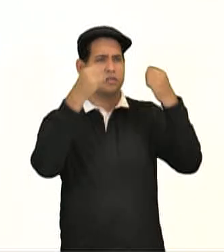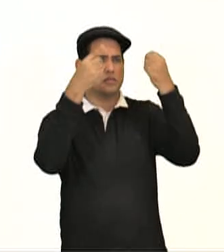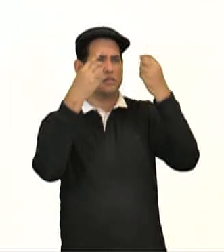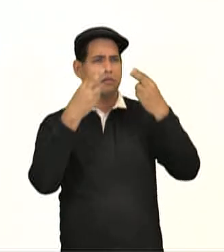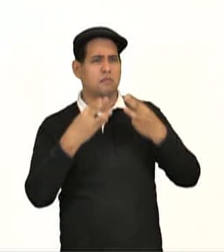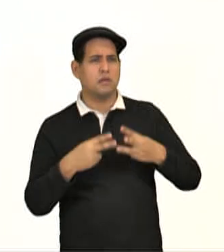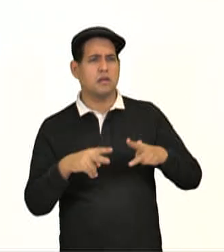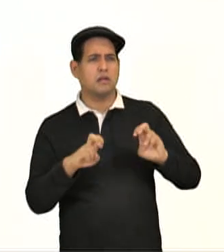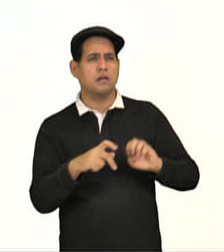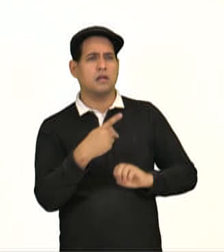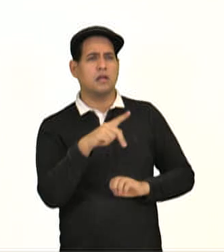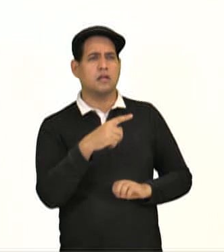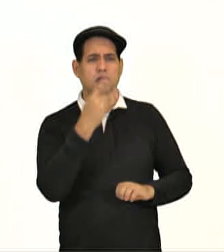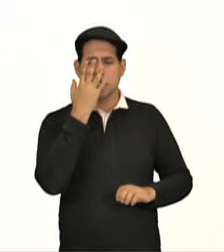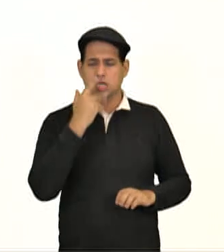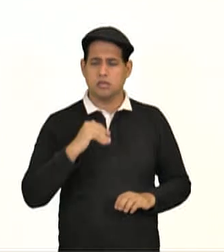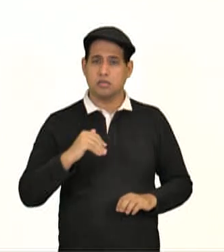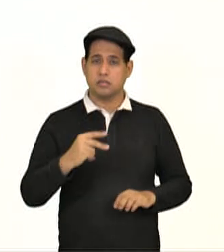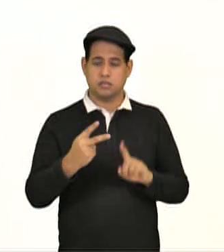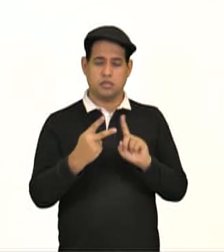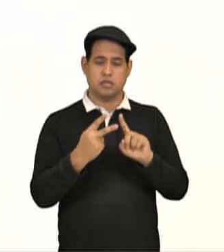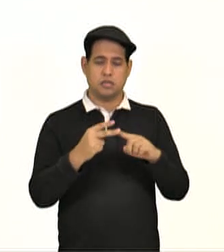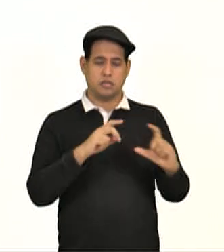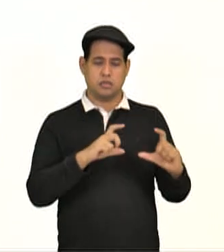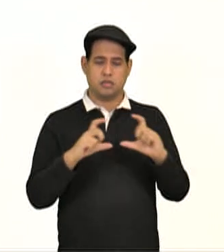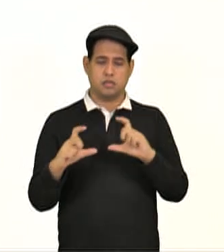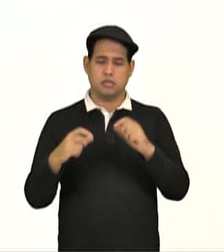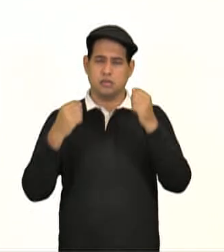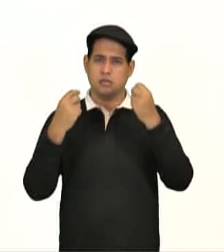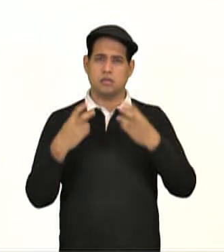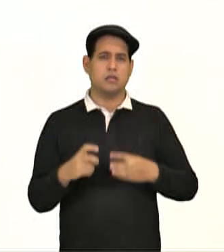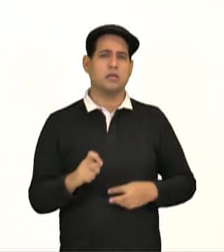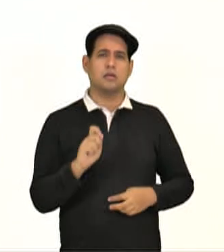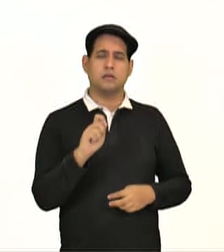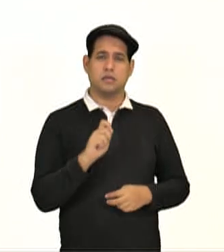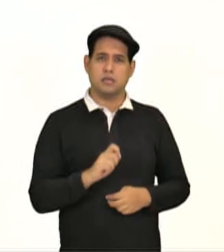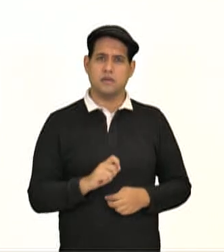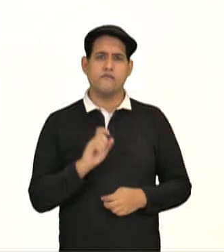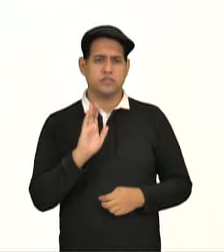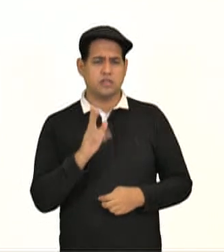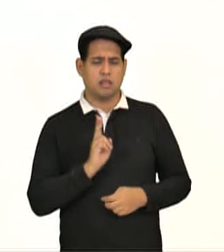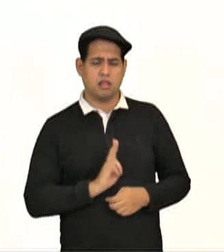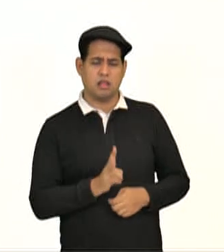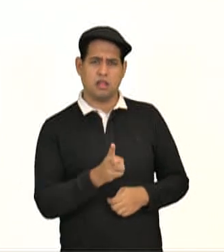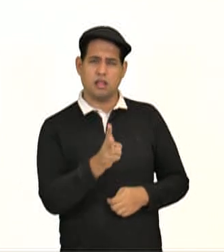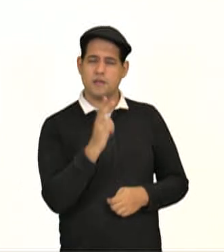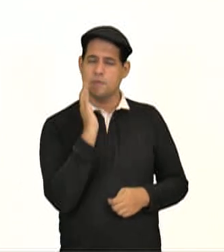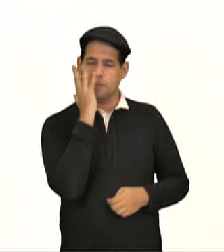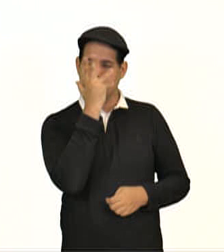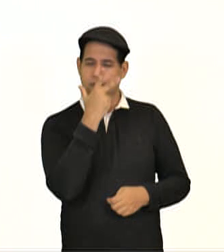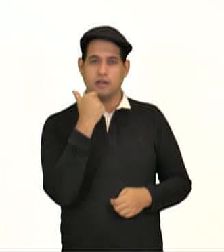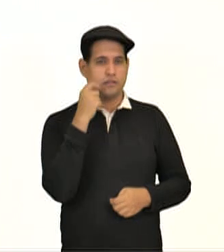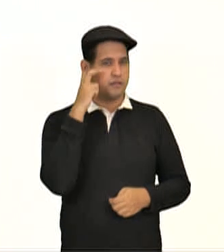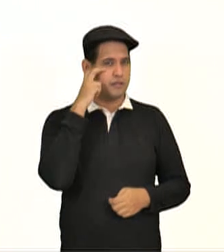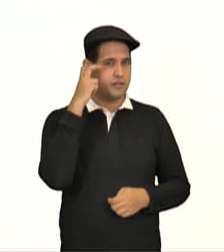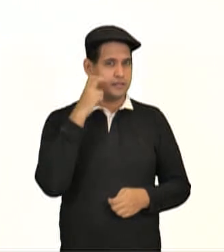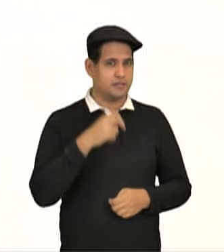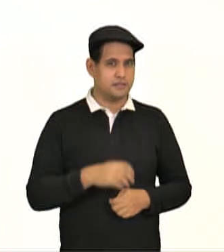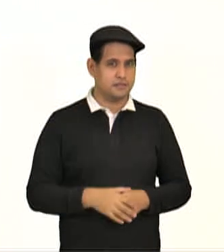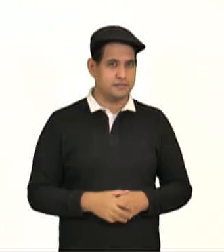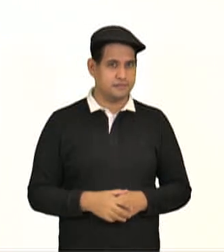infância. No segundo balão, outro personagem falando: você foi sempre tão bonito e